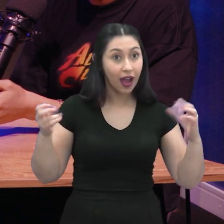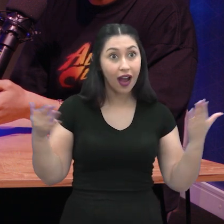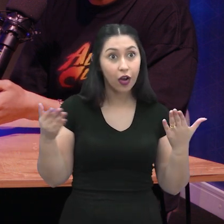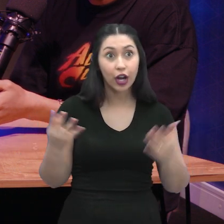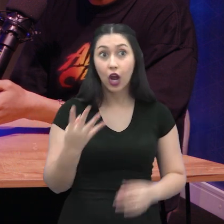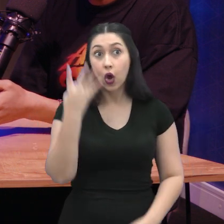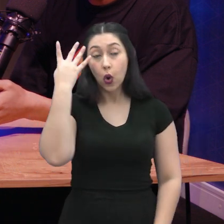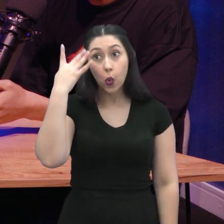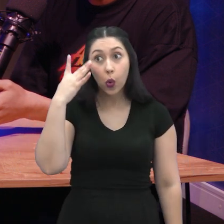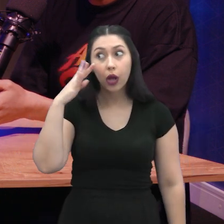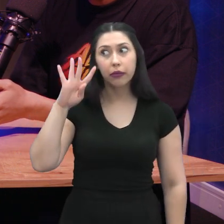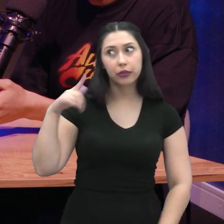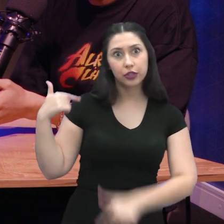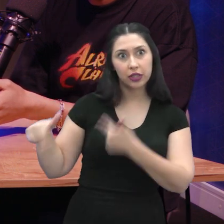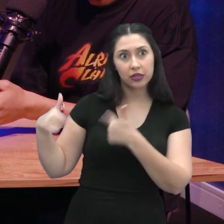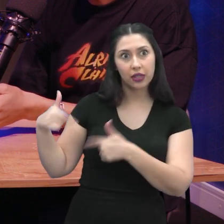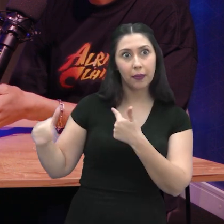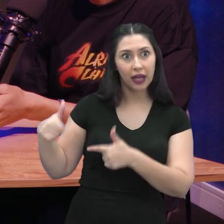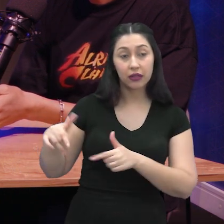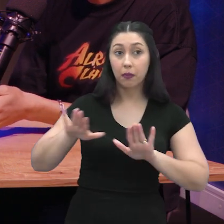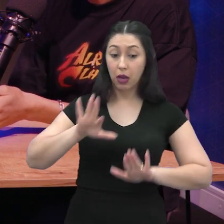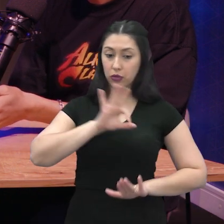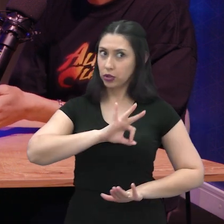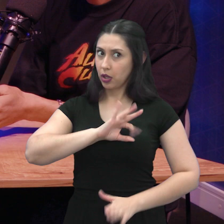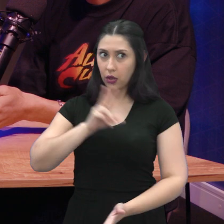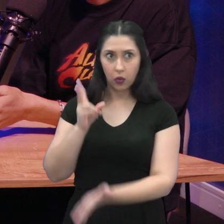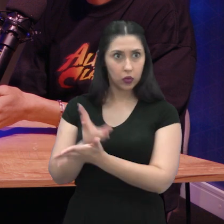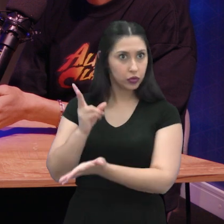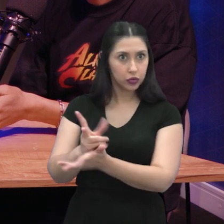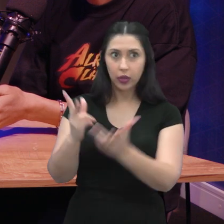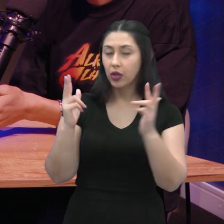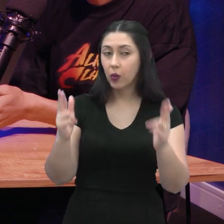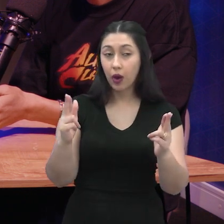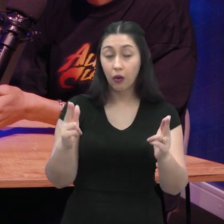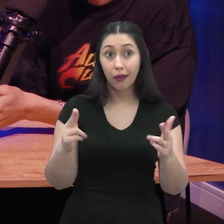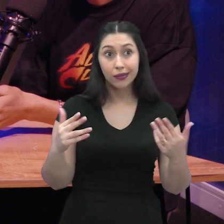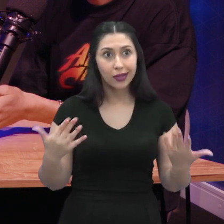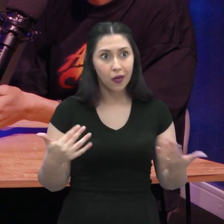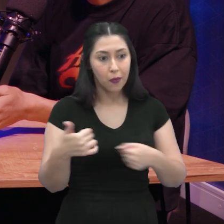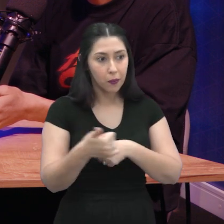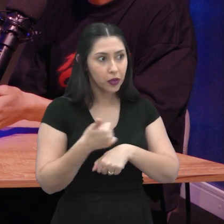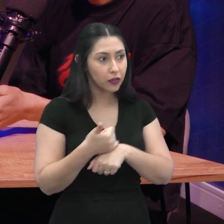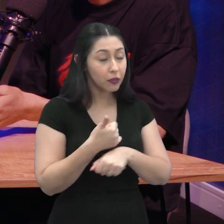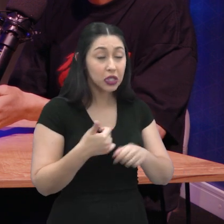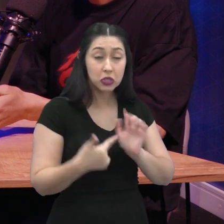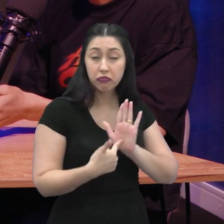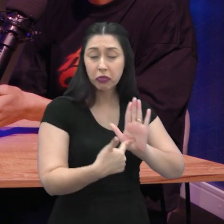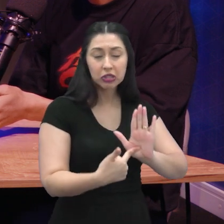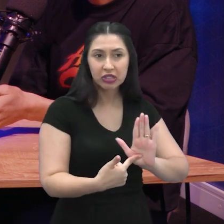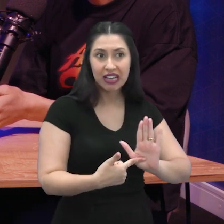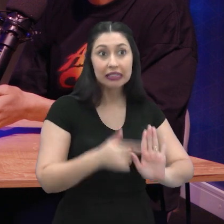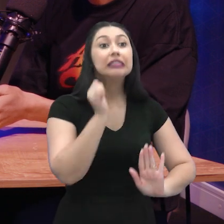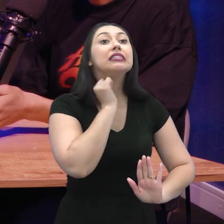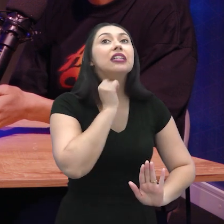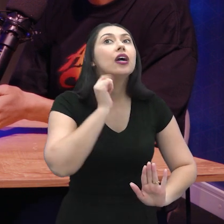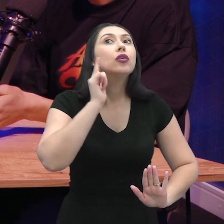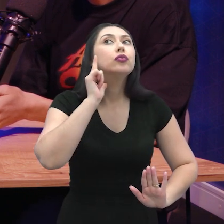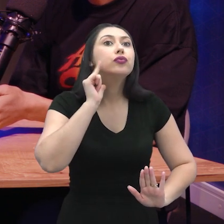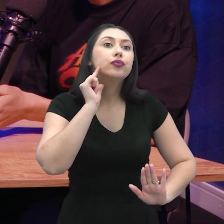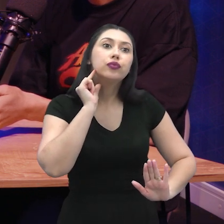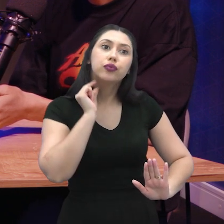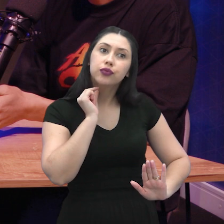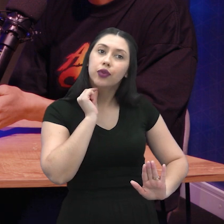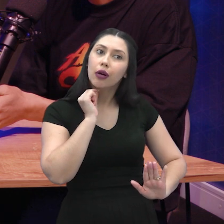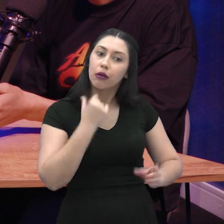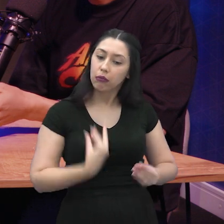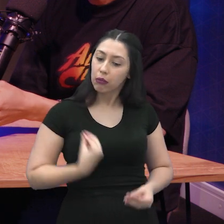de trabalho para 4 dias sem redução salarial. Os resultados foram claros. Os trabalhadores relatam menos estresse, mais bem-estar,